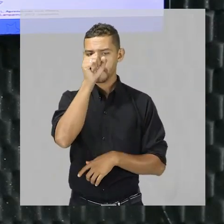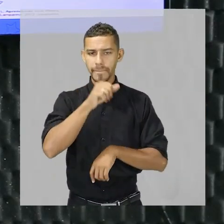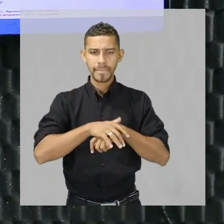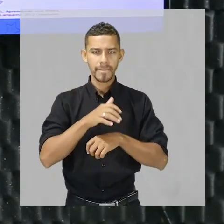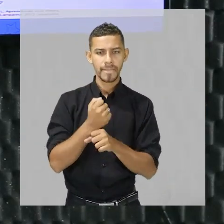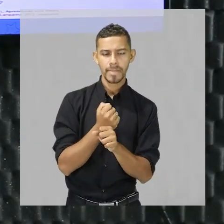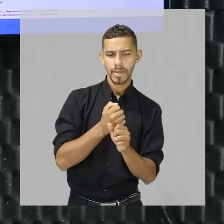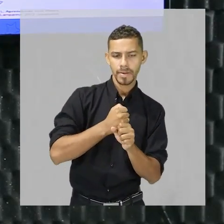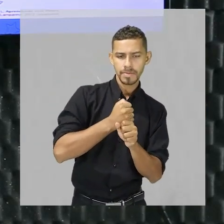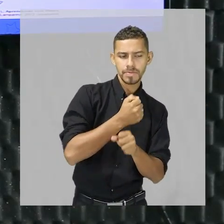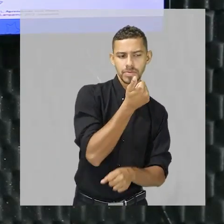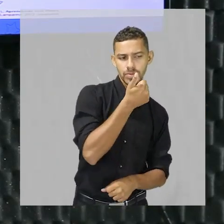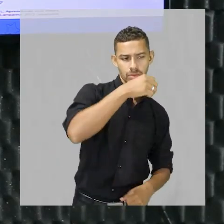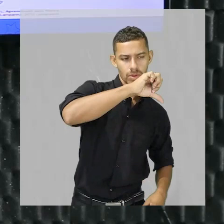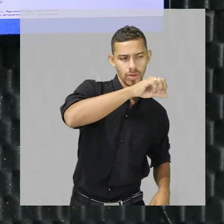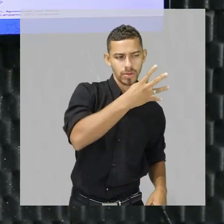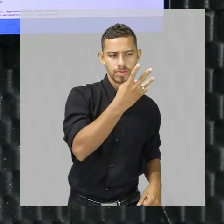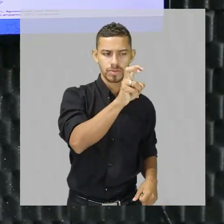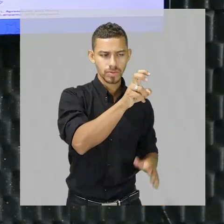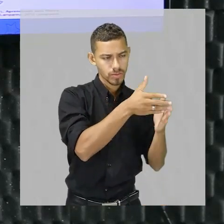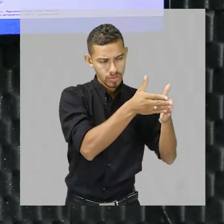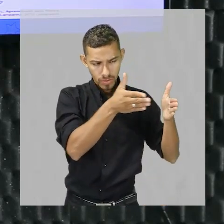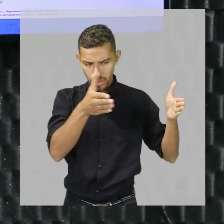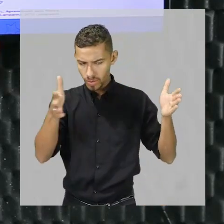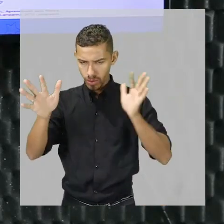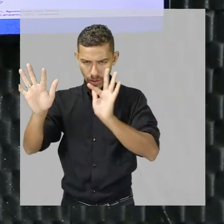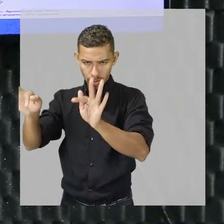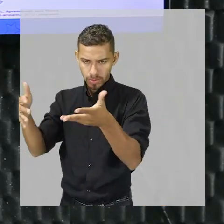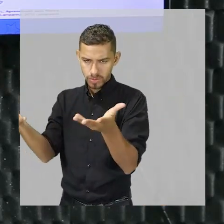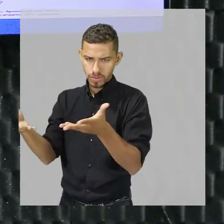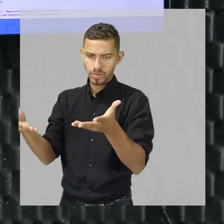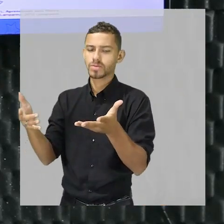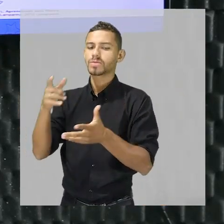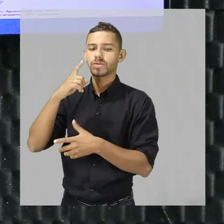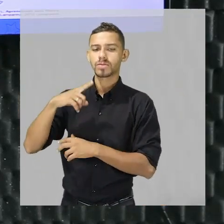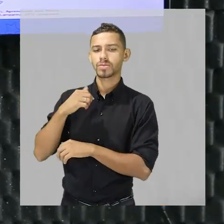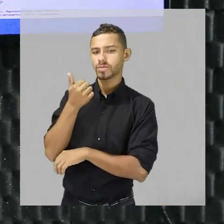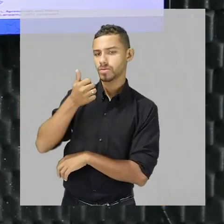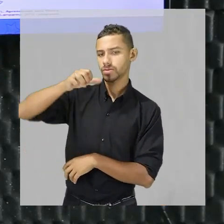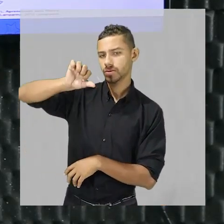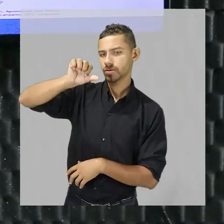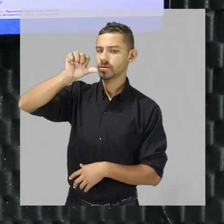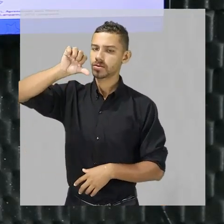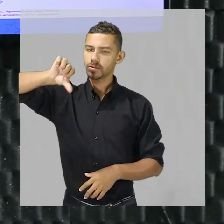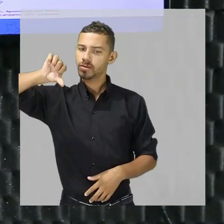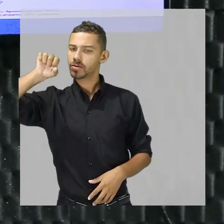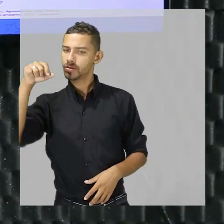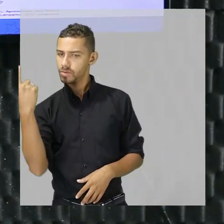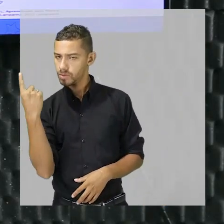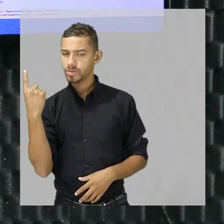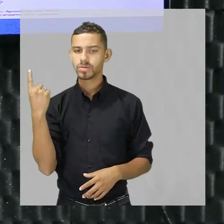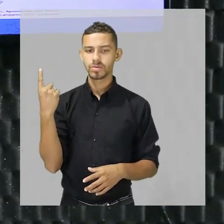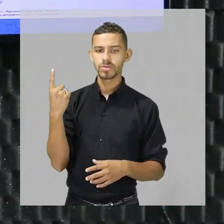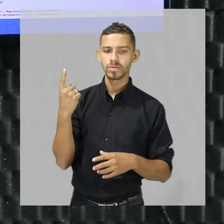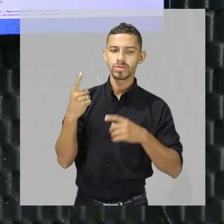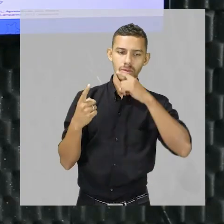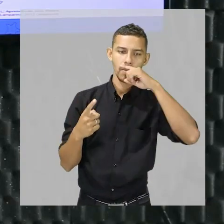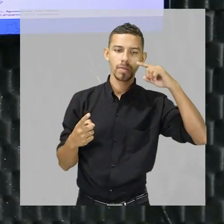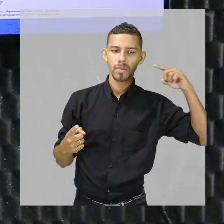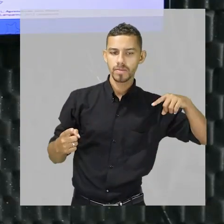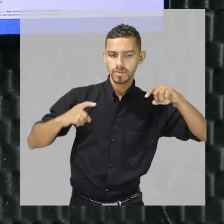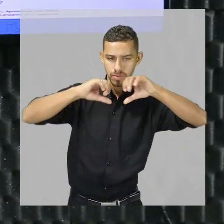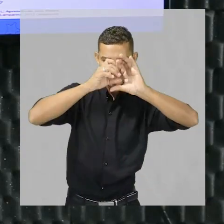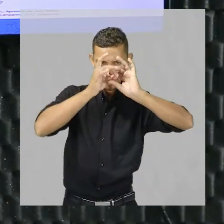de 1945 até, né, o fim da União Soviética em 1991, tá certo? Quando a Rússia se desmembra e a